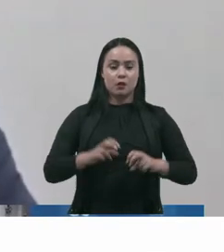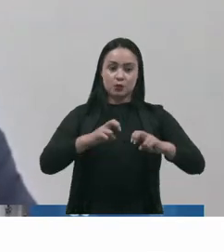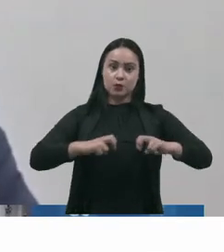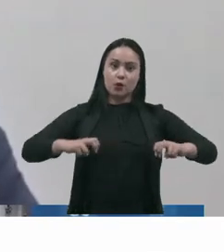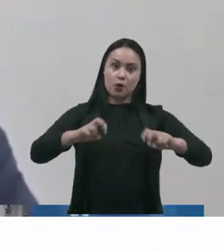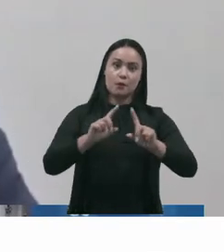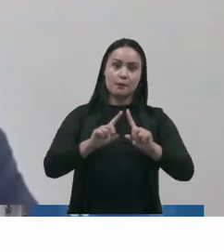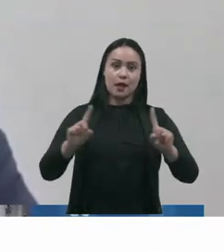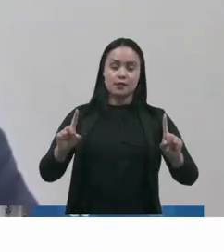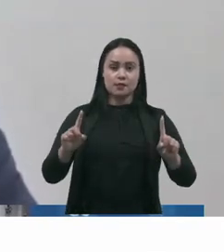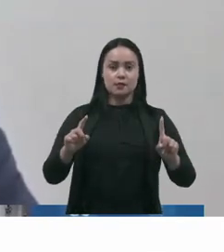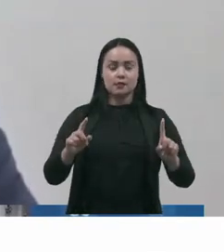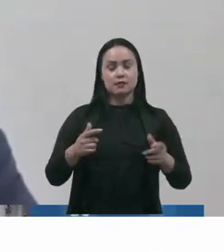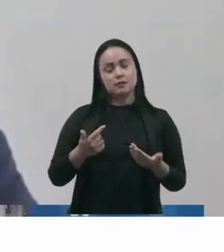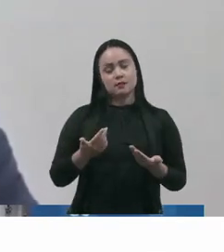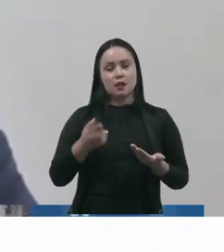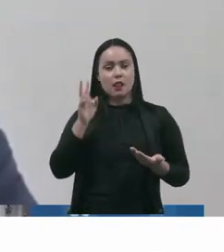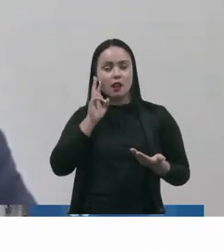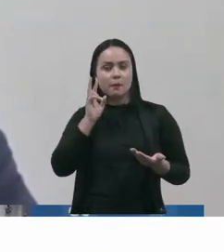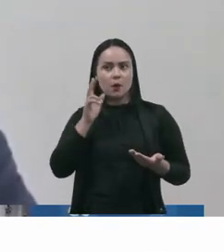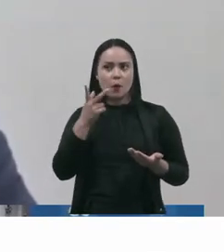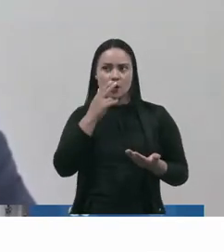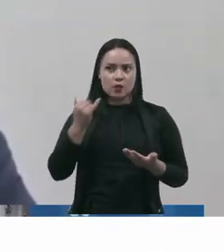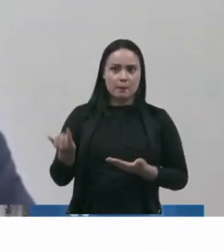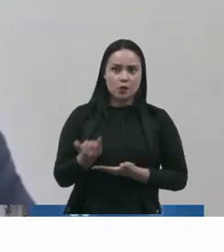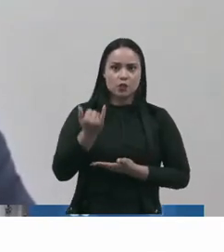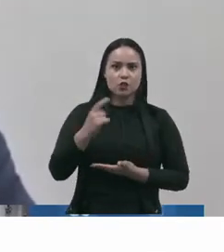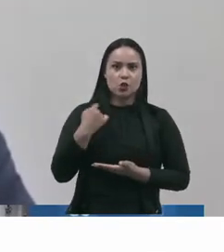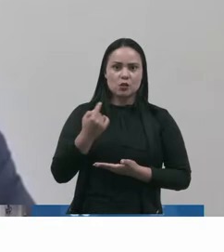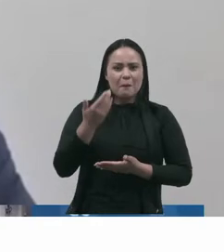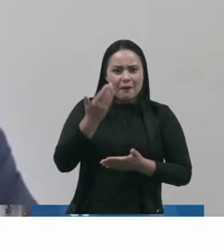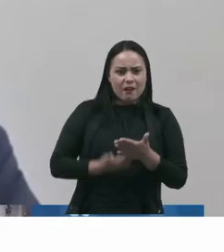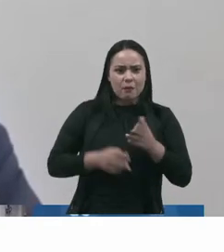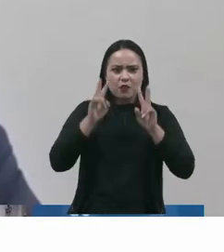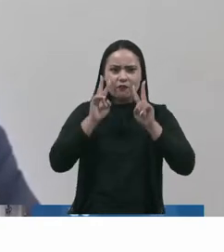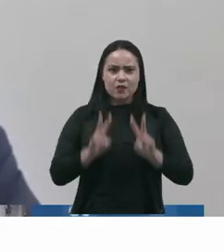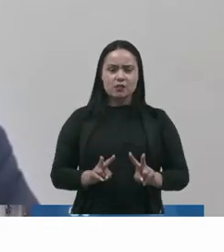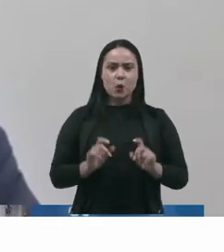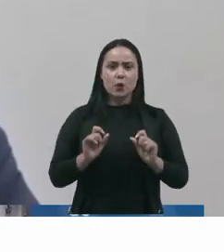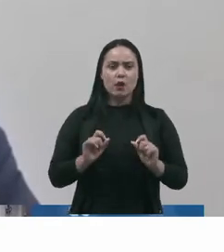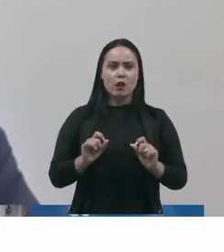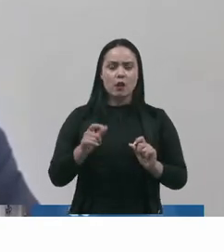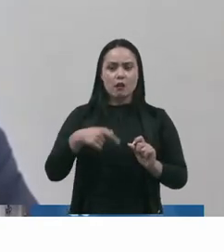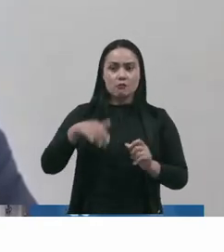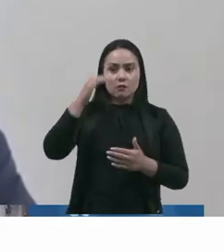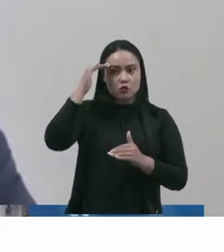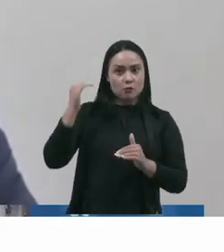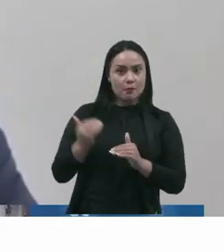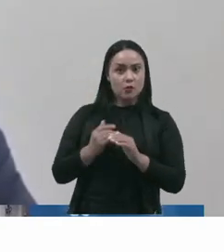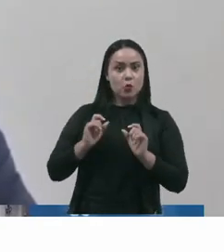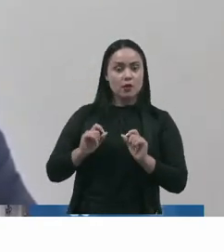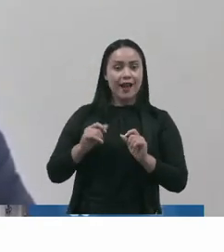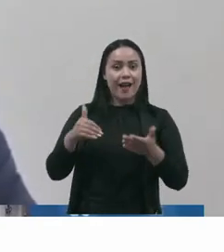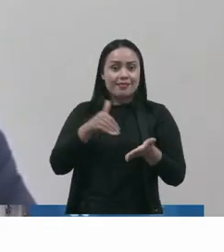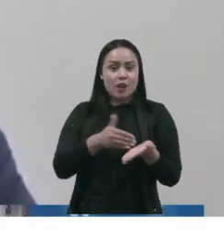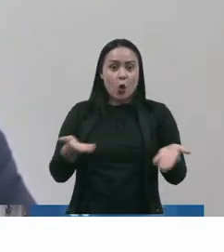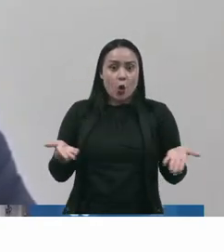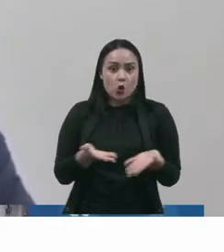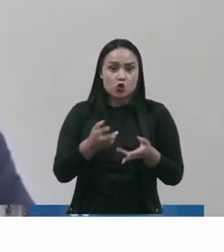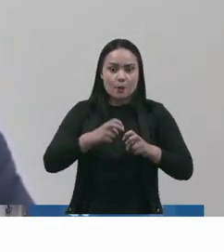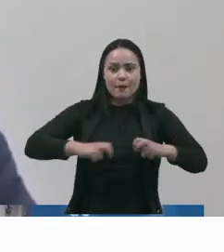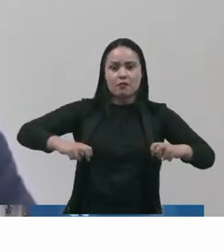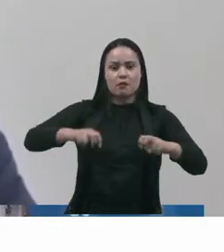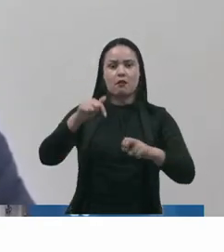mas assim, eu só lembro e acho que é importante que nós não percamos de vista que essa interpretação que até hoje o plenário